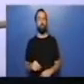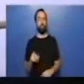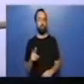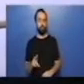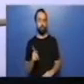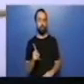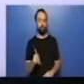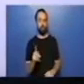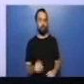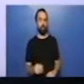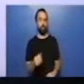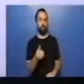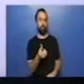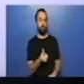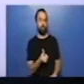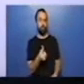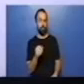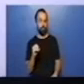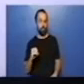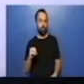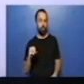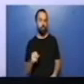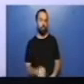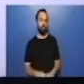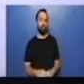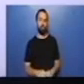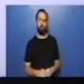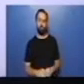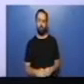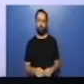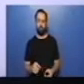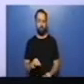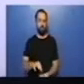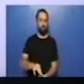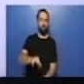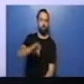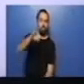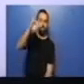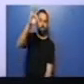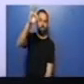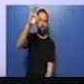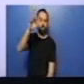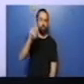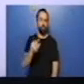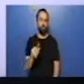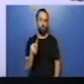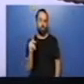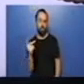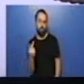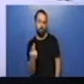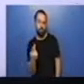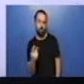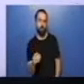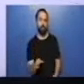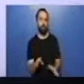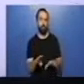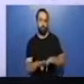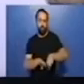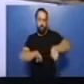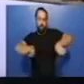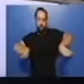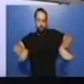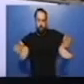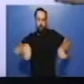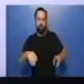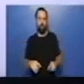equilátero. Estão vendo que eu traçando a altura aqui, ó? Vai dividir esse triângulo equilátero em dois